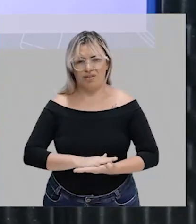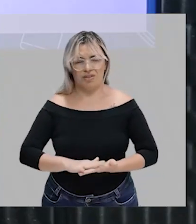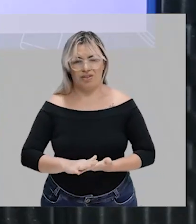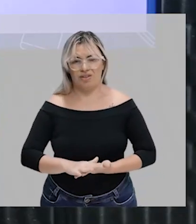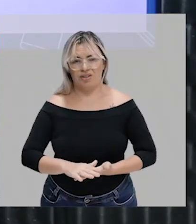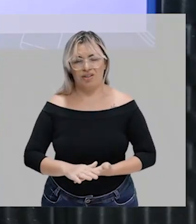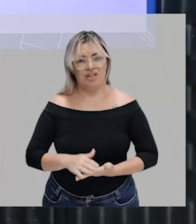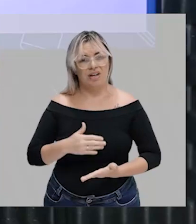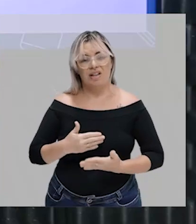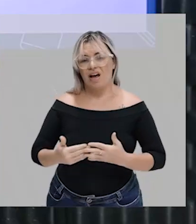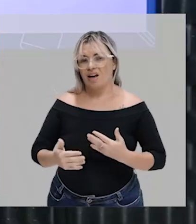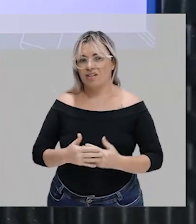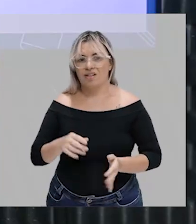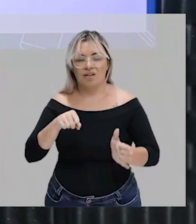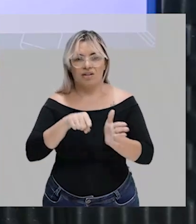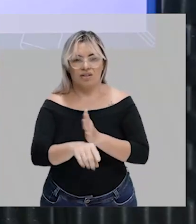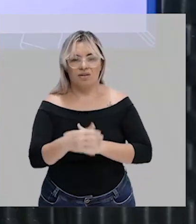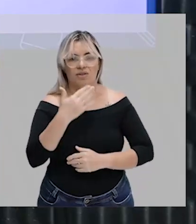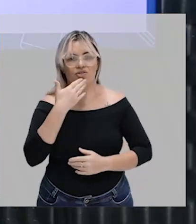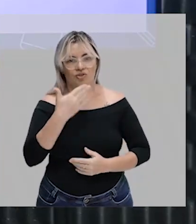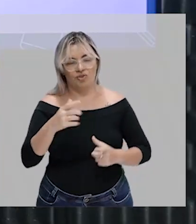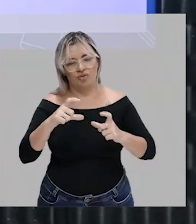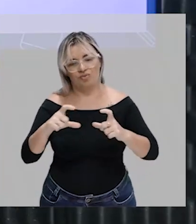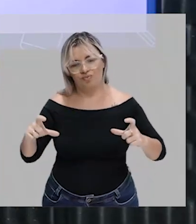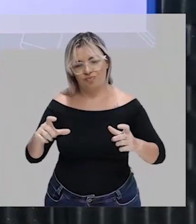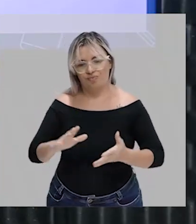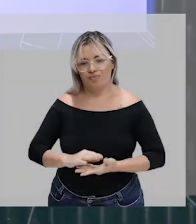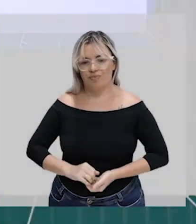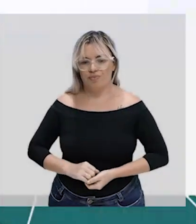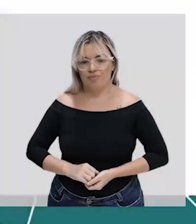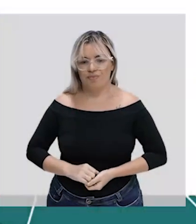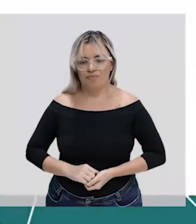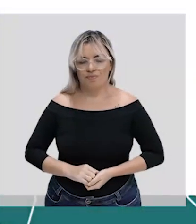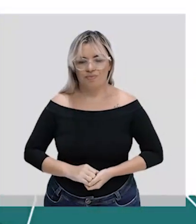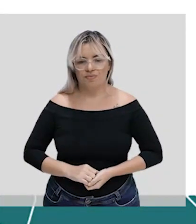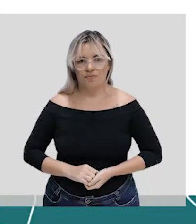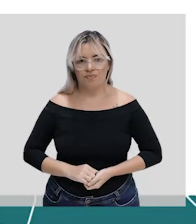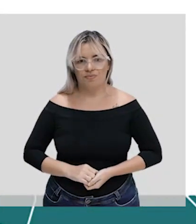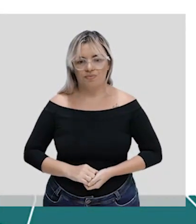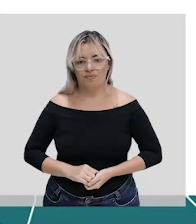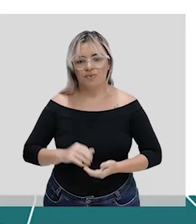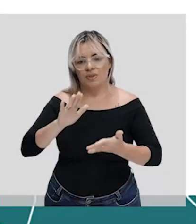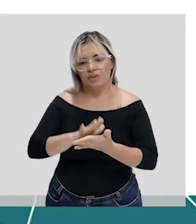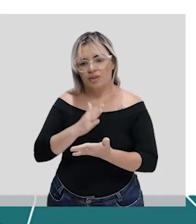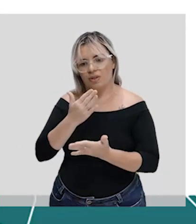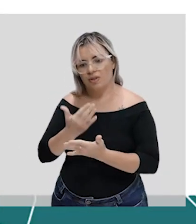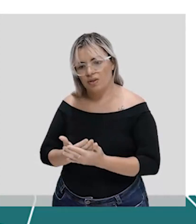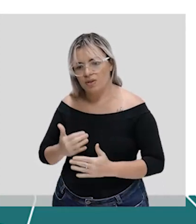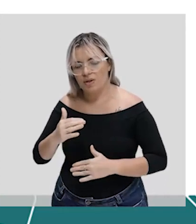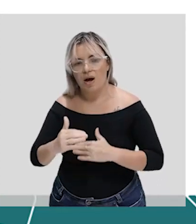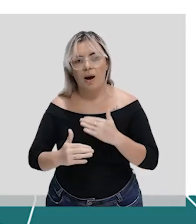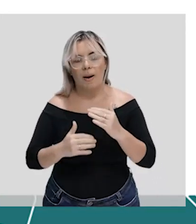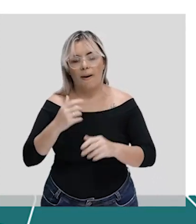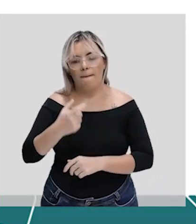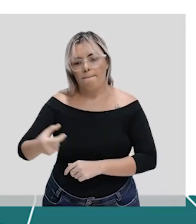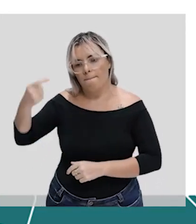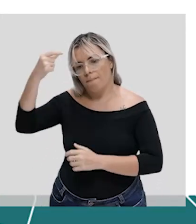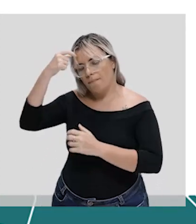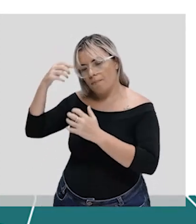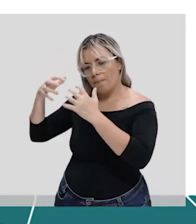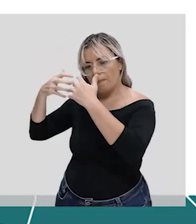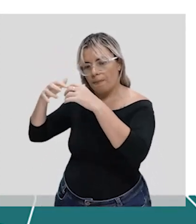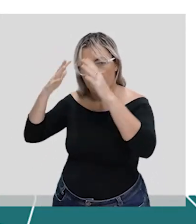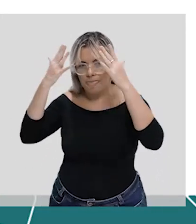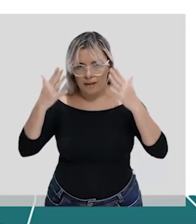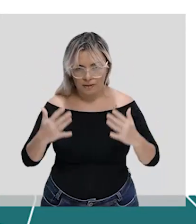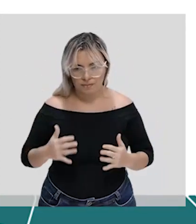está pedindo, o que o enunciado está pedindo. A interpretação é um processo racional de